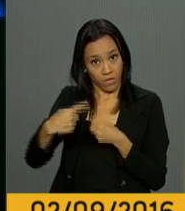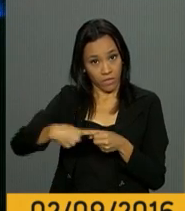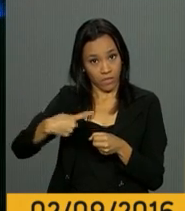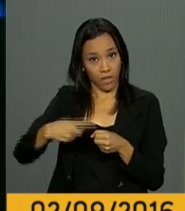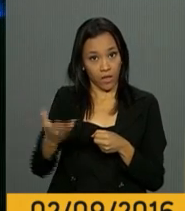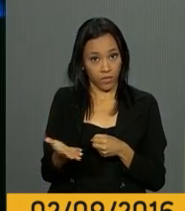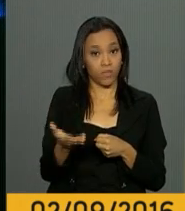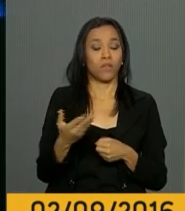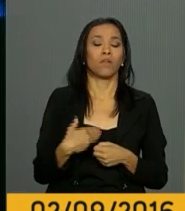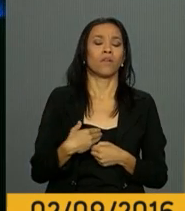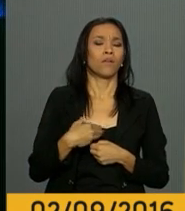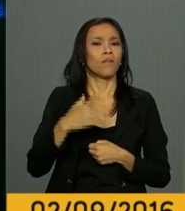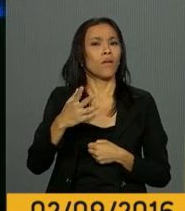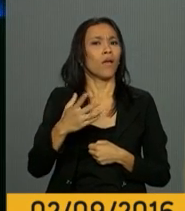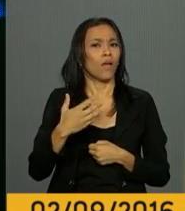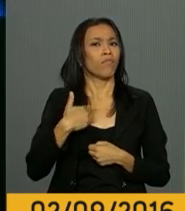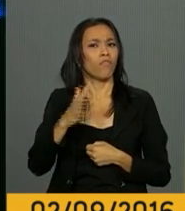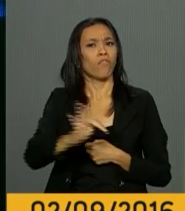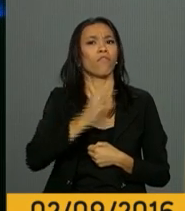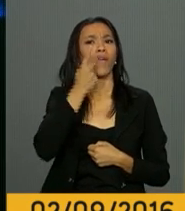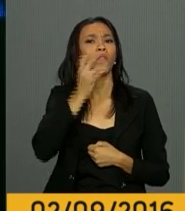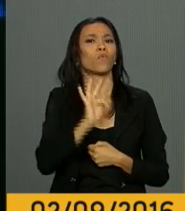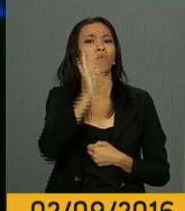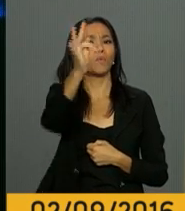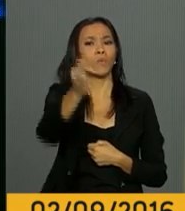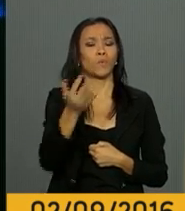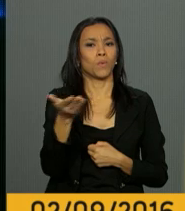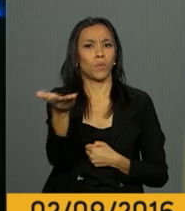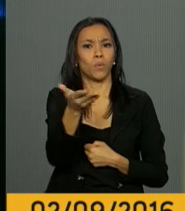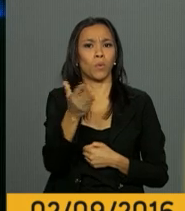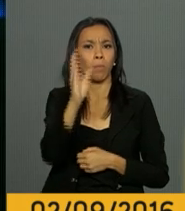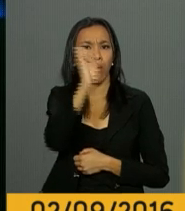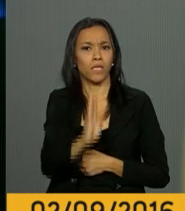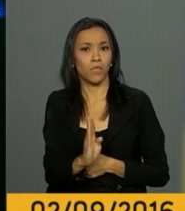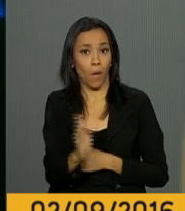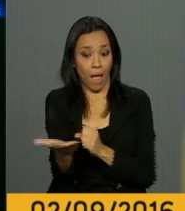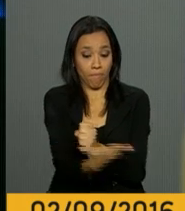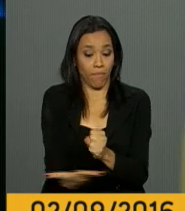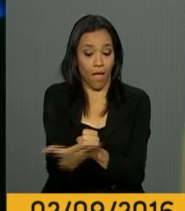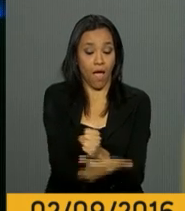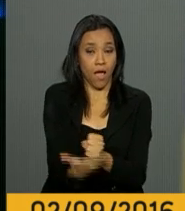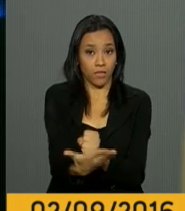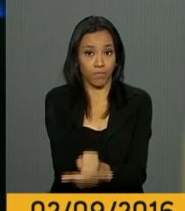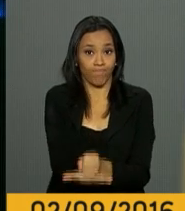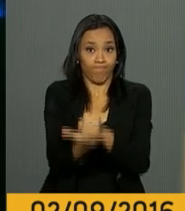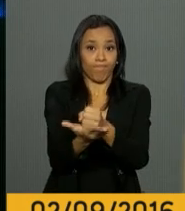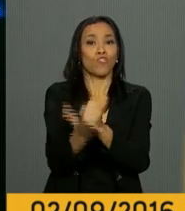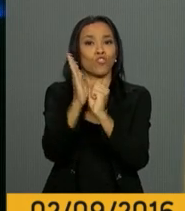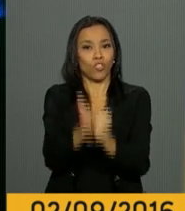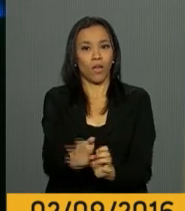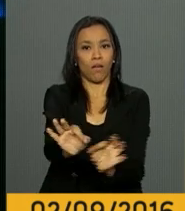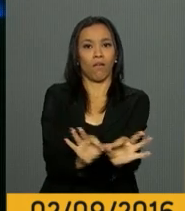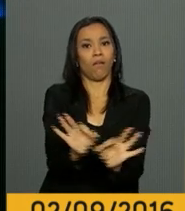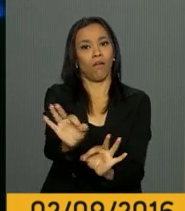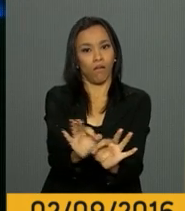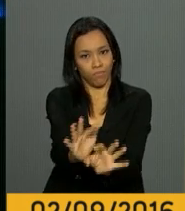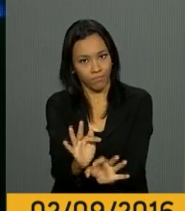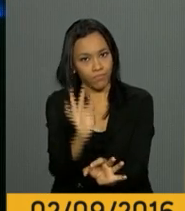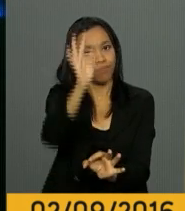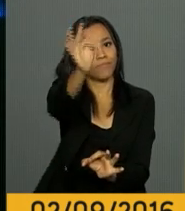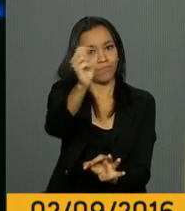do futuro do Brasil, porque as bases desse futuro já foram lançadas. E foi isso, penso